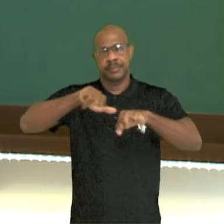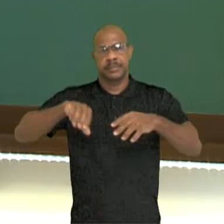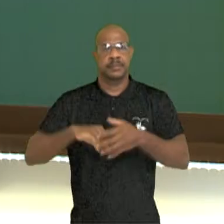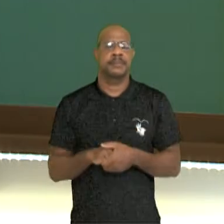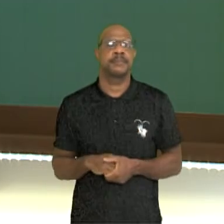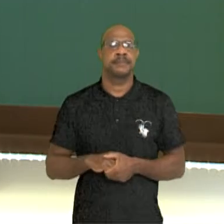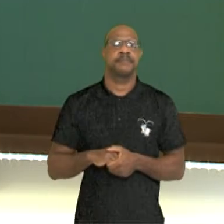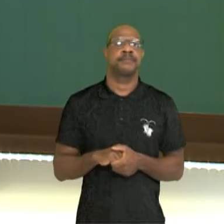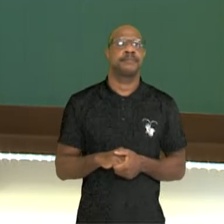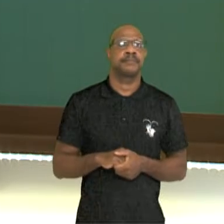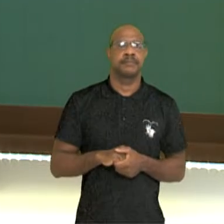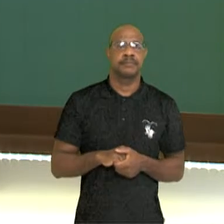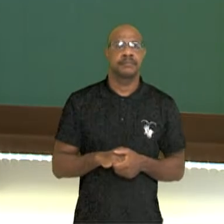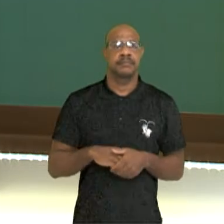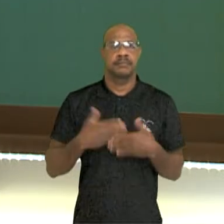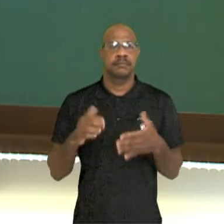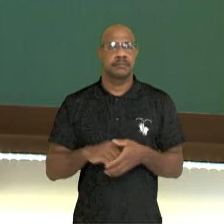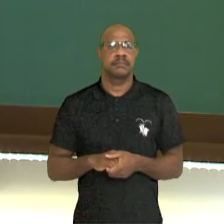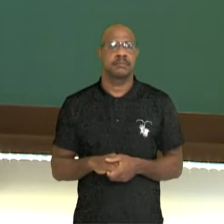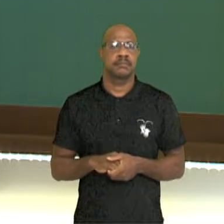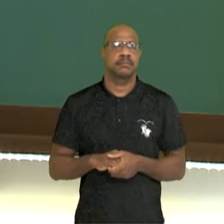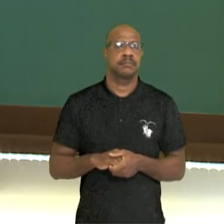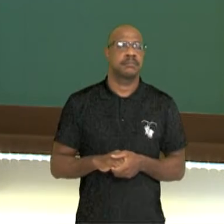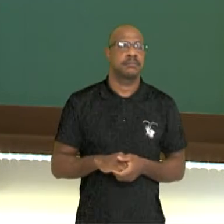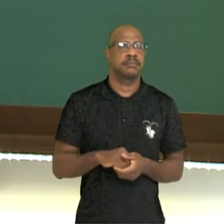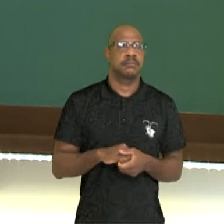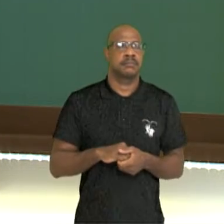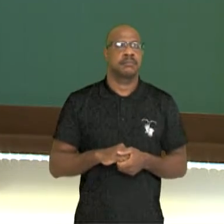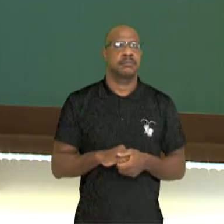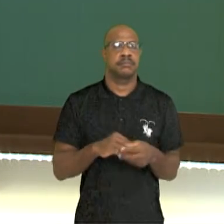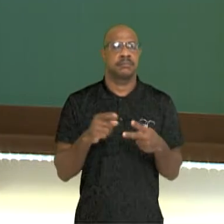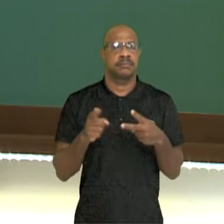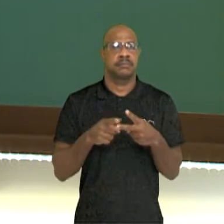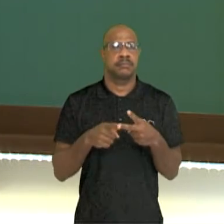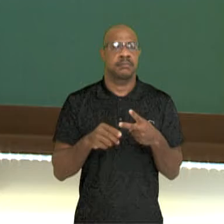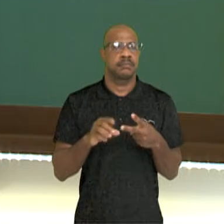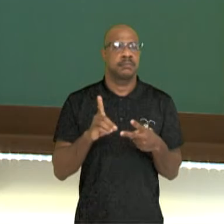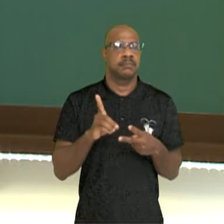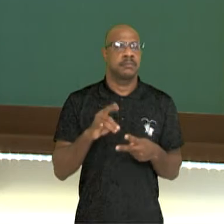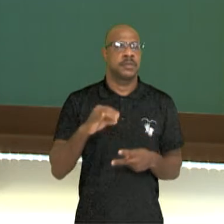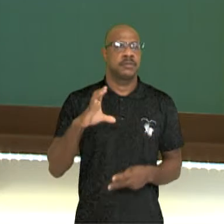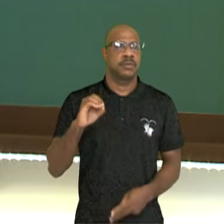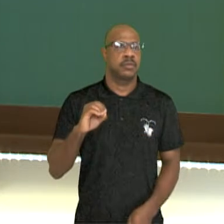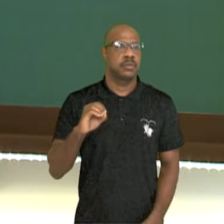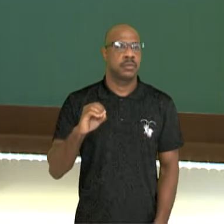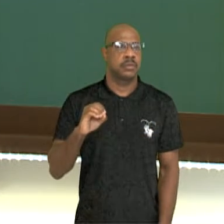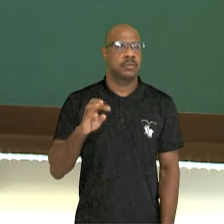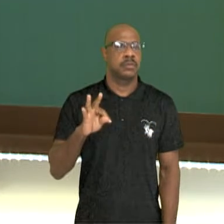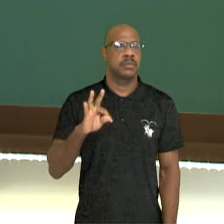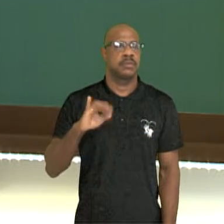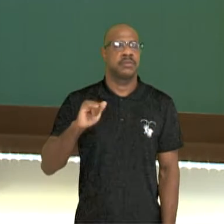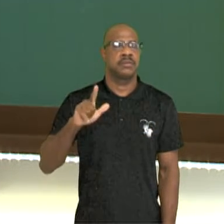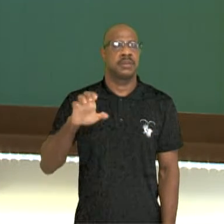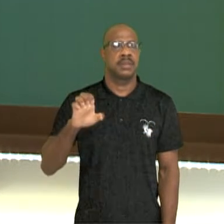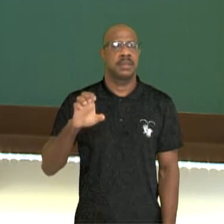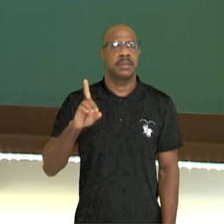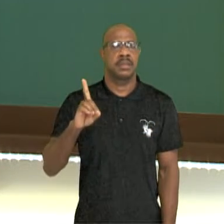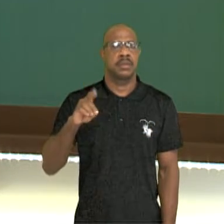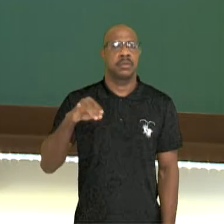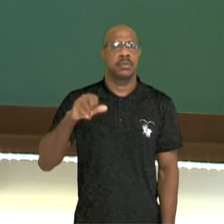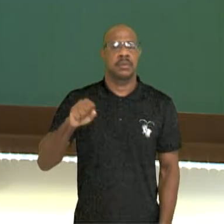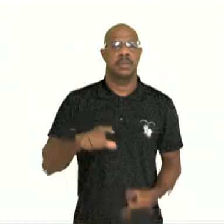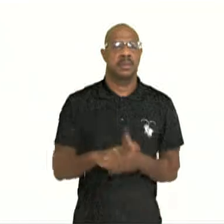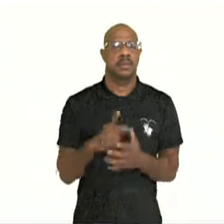palmeiras. Já nas dicotiledôneas, nós temos então a presença de 2 cotilédones, como vocês podem ver